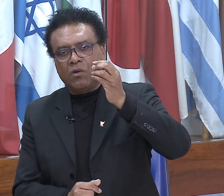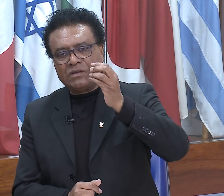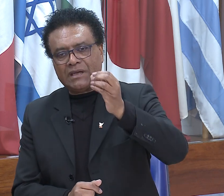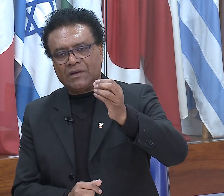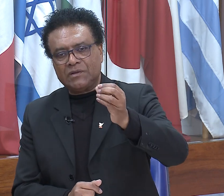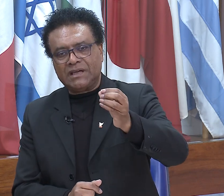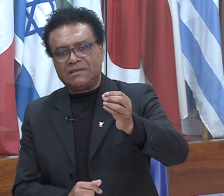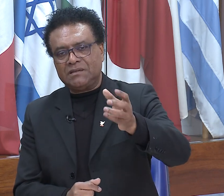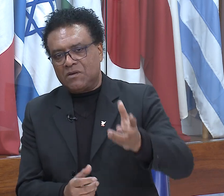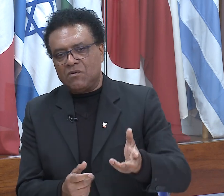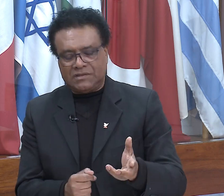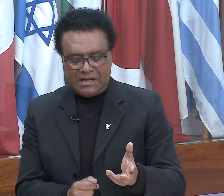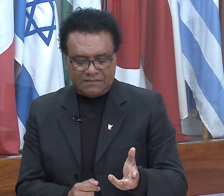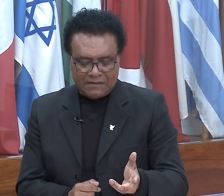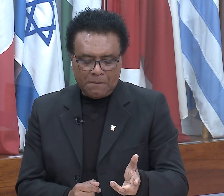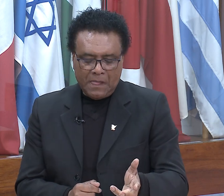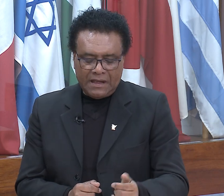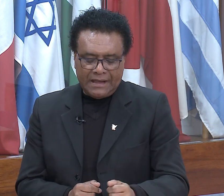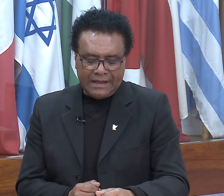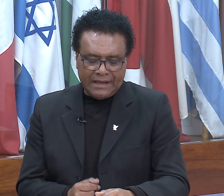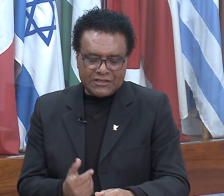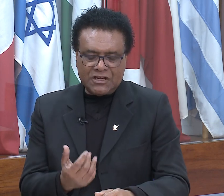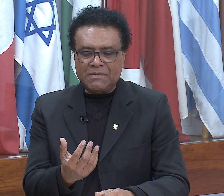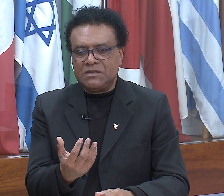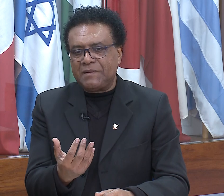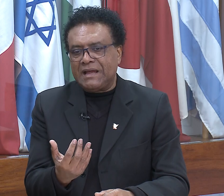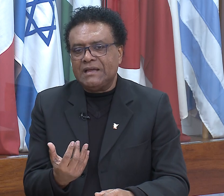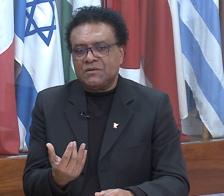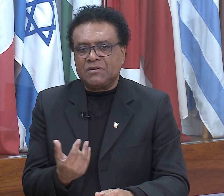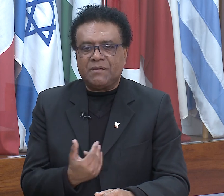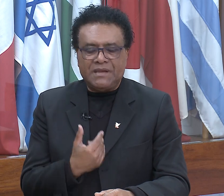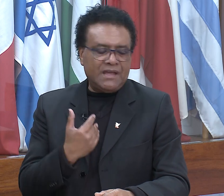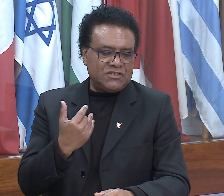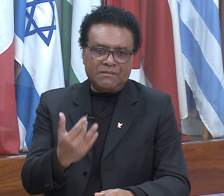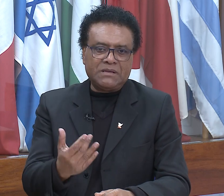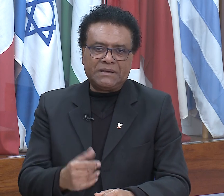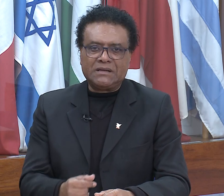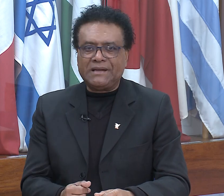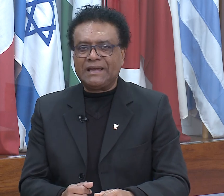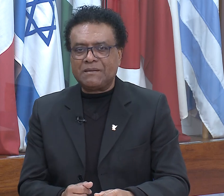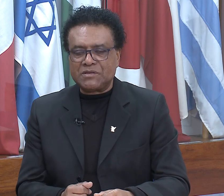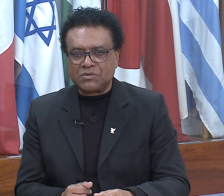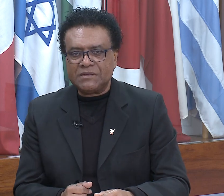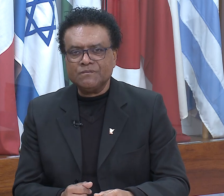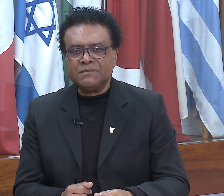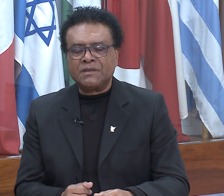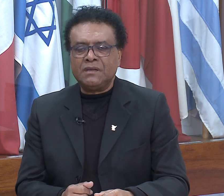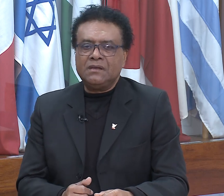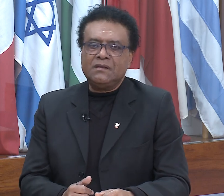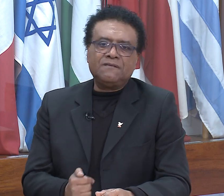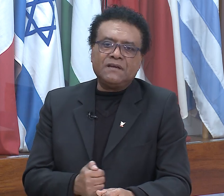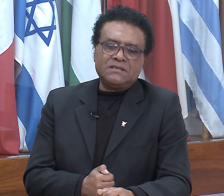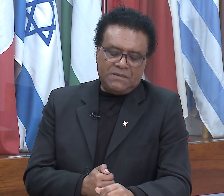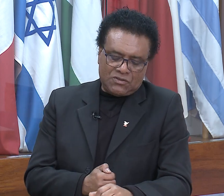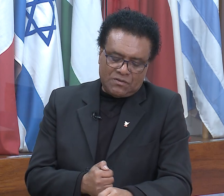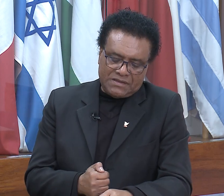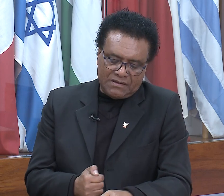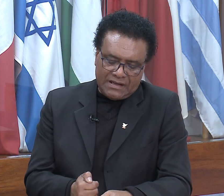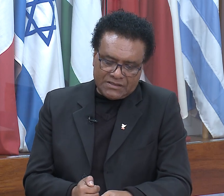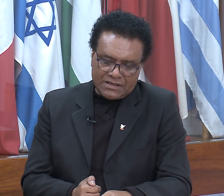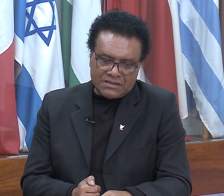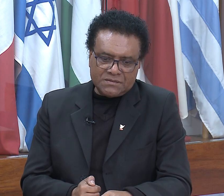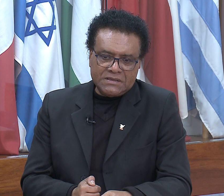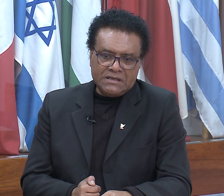tá lá contratando que é um contrato né chamando para seu gabinete chamando para trabalhar aquela pessoa que infelizmente